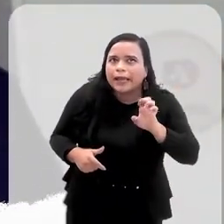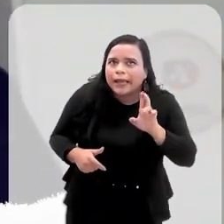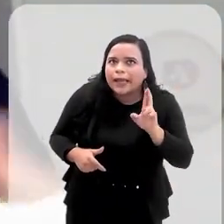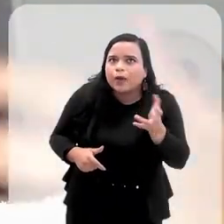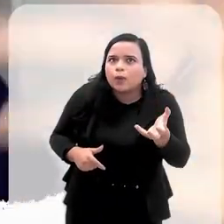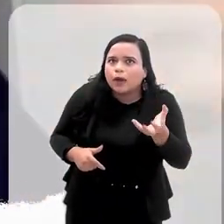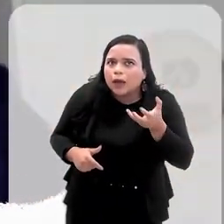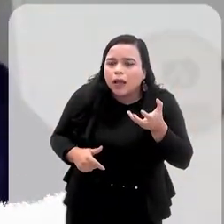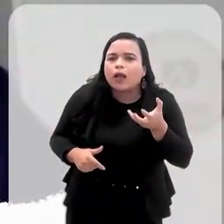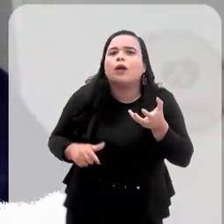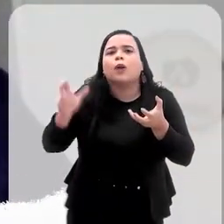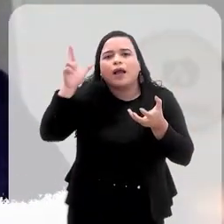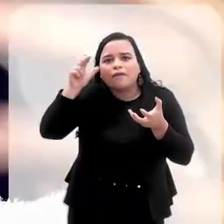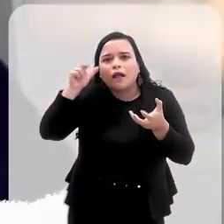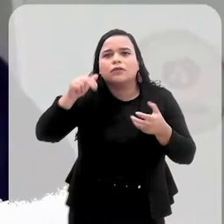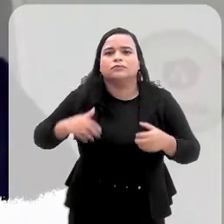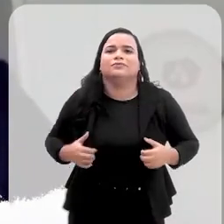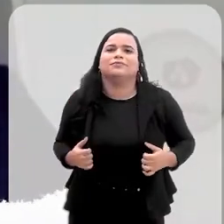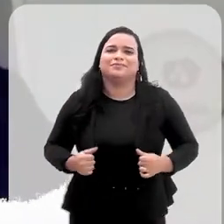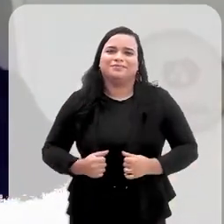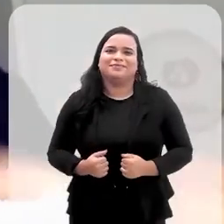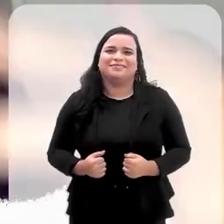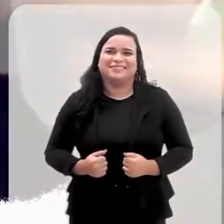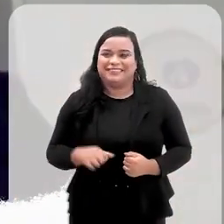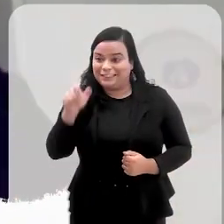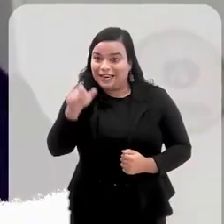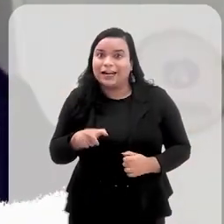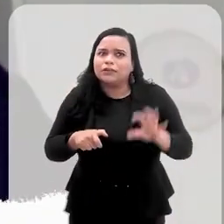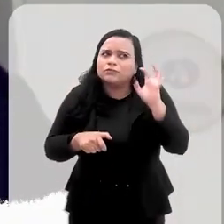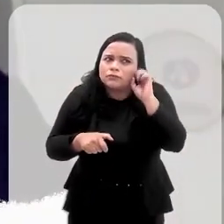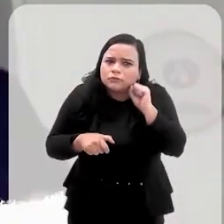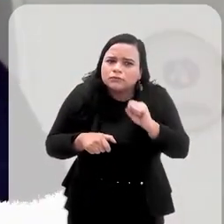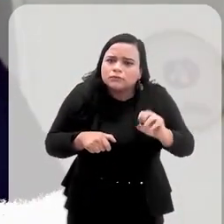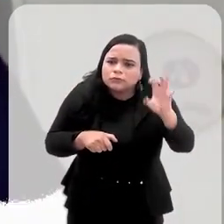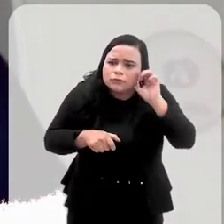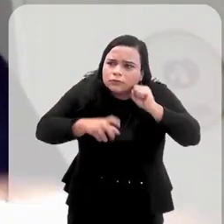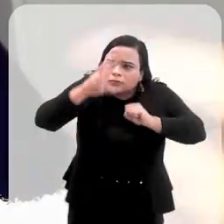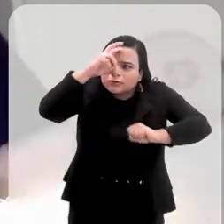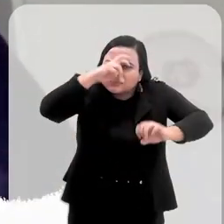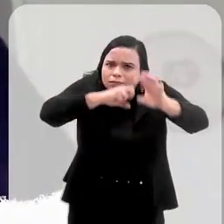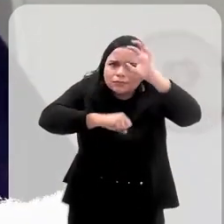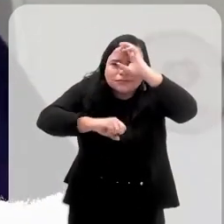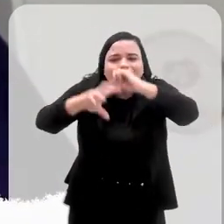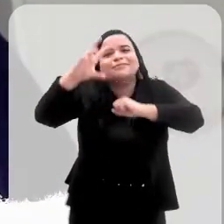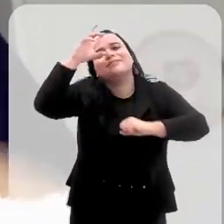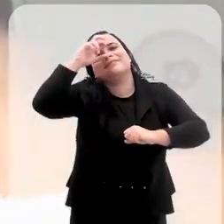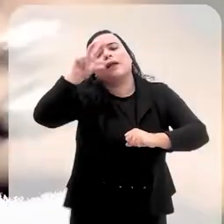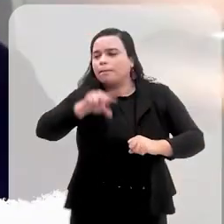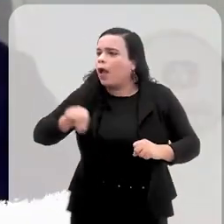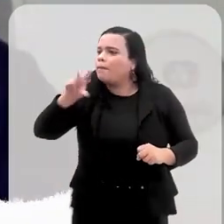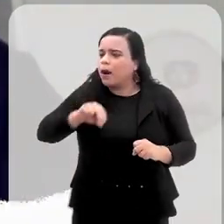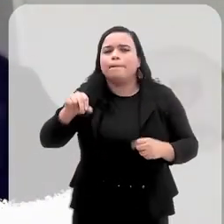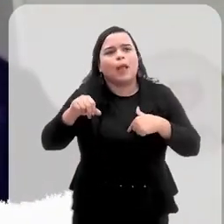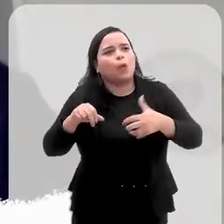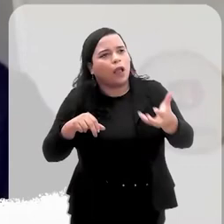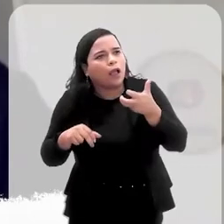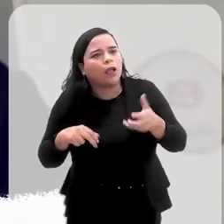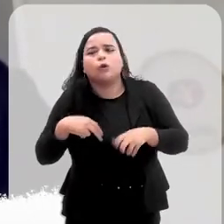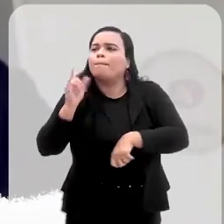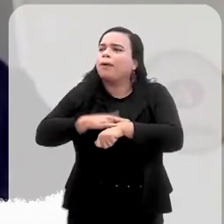começou, quer falar, começou a pedir para ir ao banheiro, falou, eu machucado, eu estou machucado. Ele